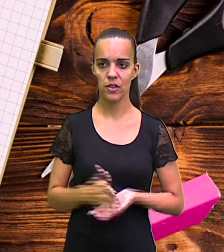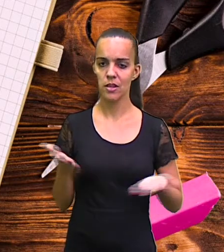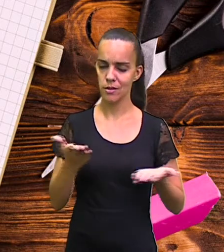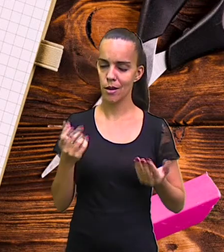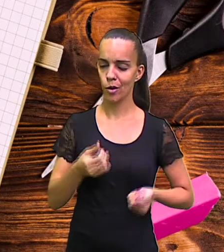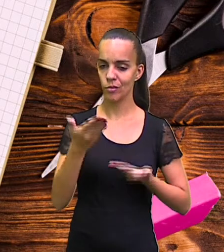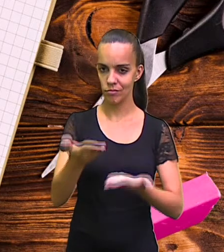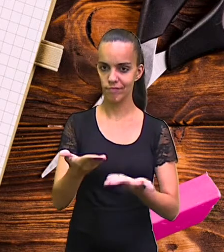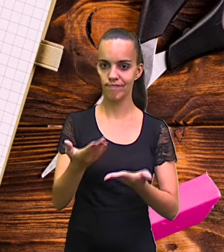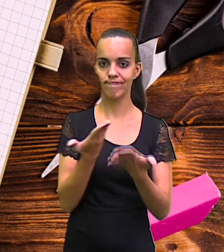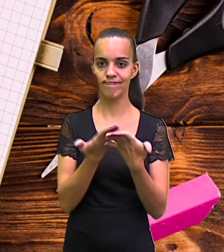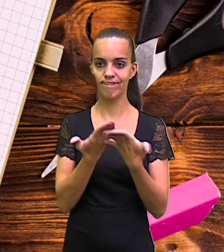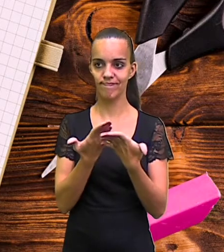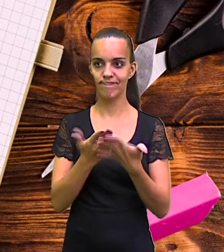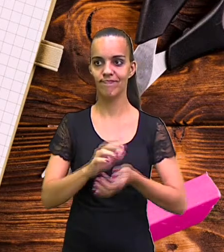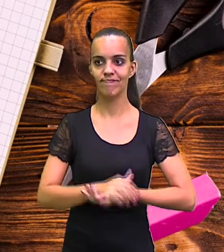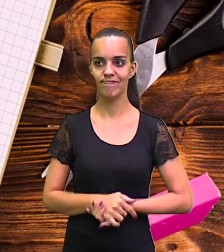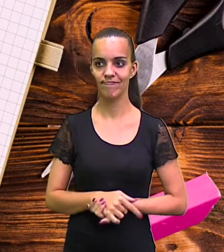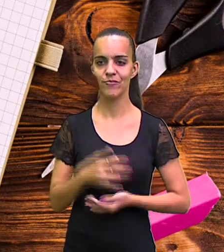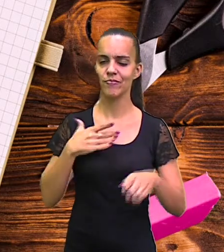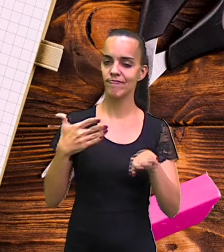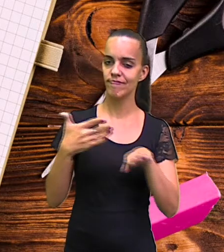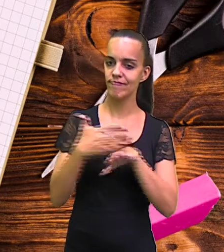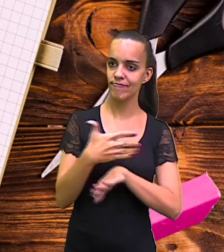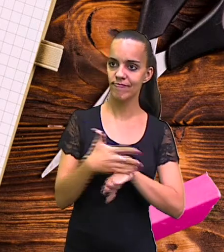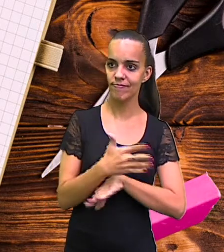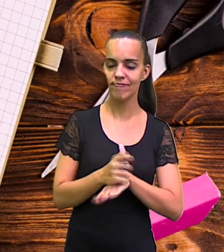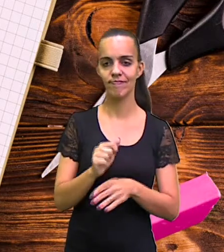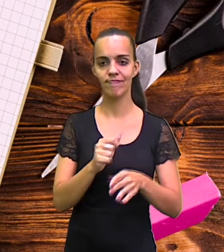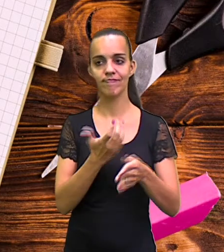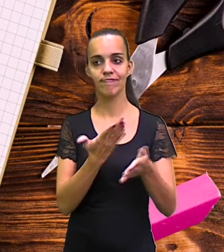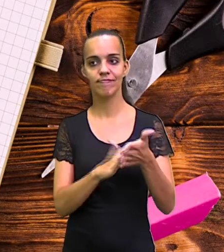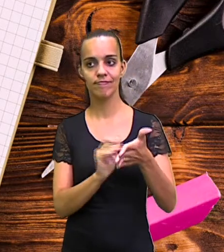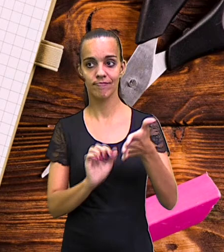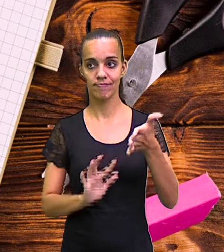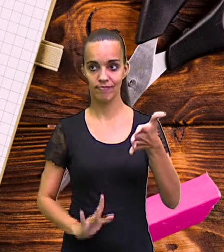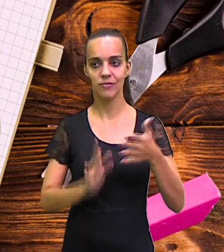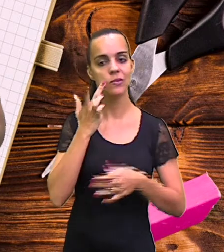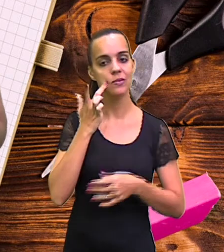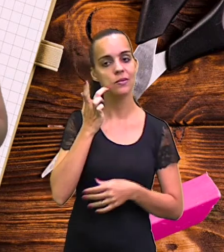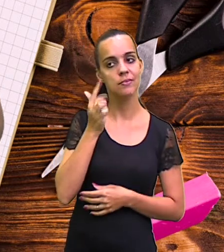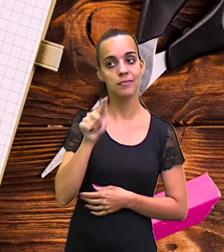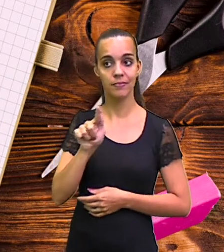é com vocês, estudantes. Para acessar as atividades da plataforma, é